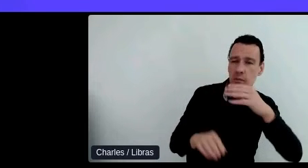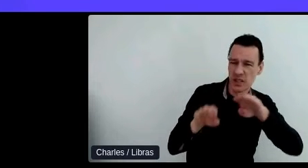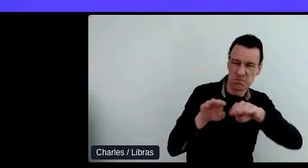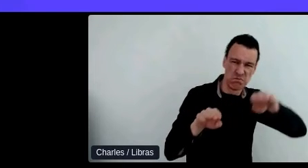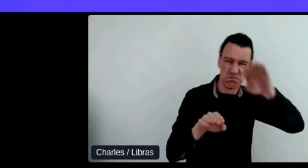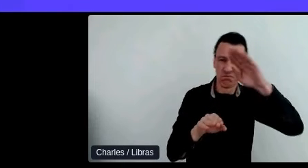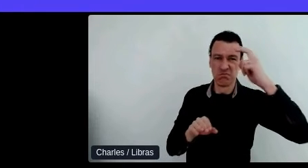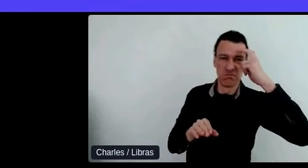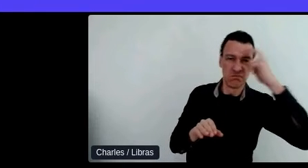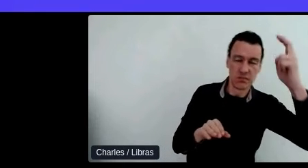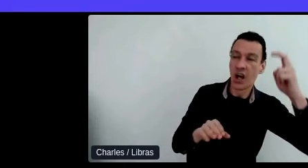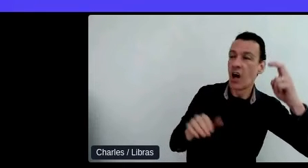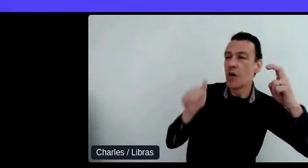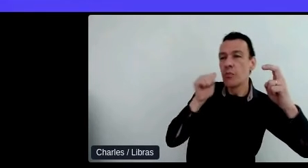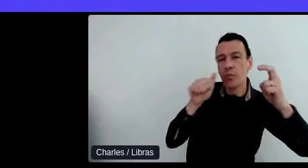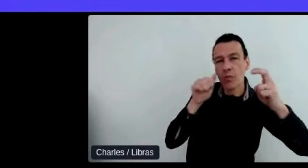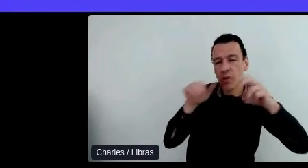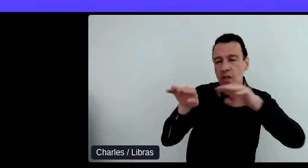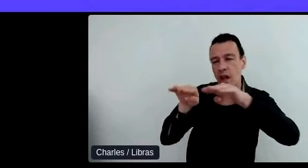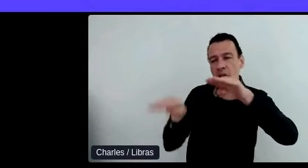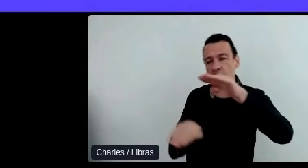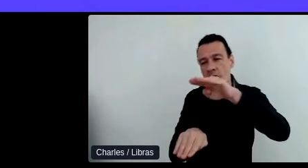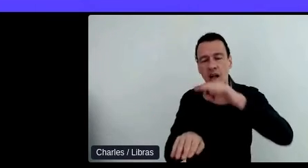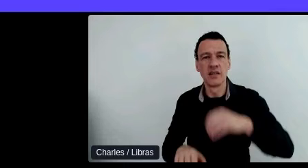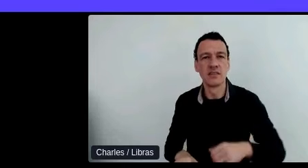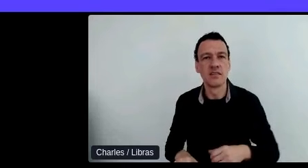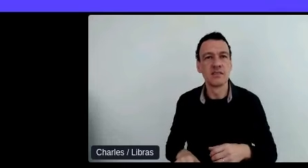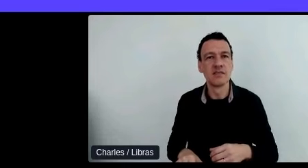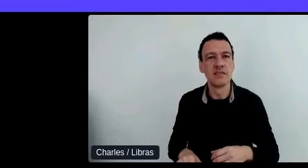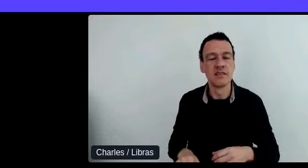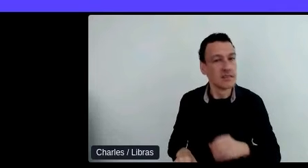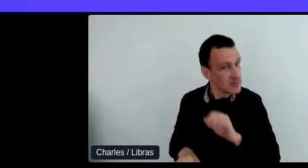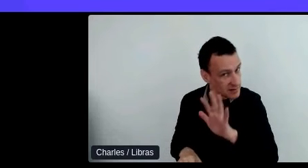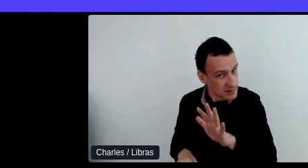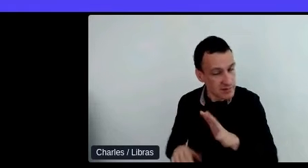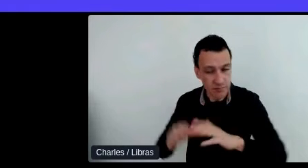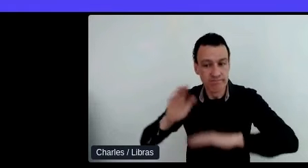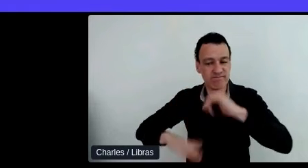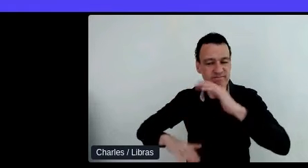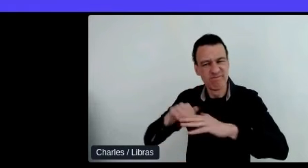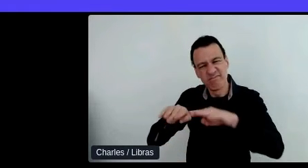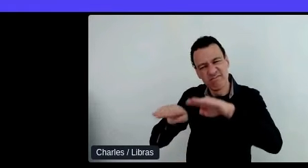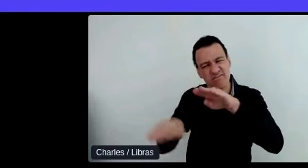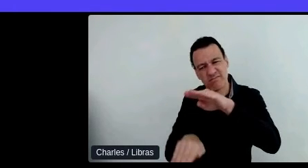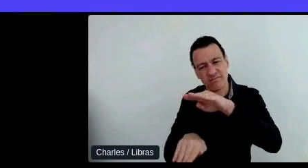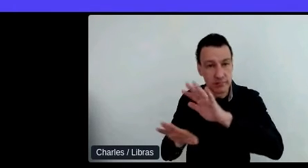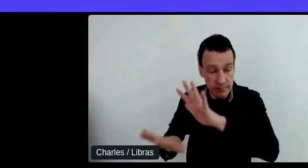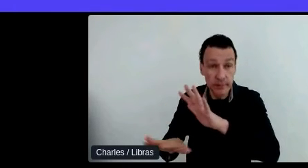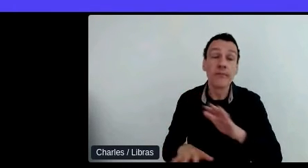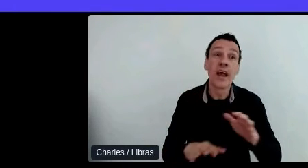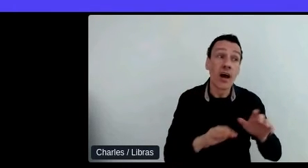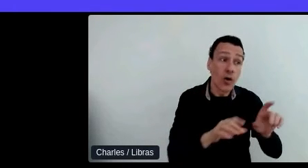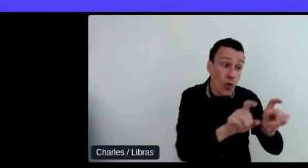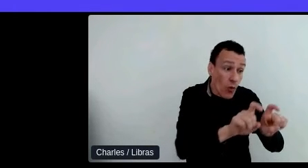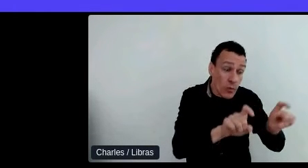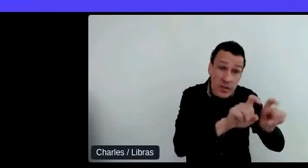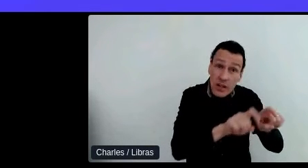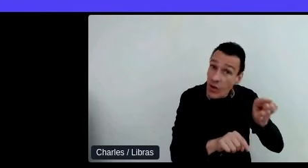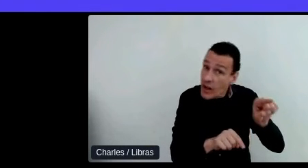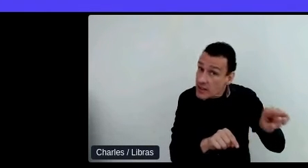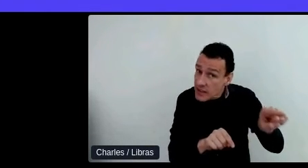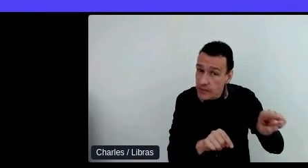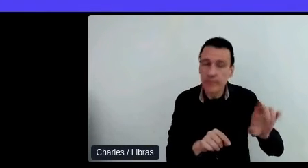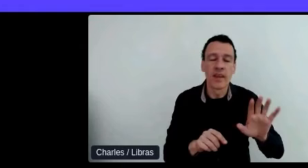de que, quando havia a palavra mulher no currículo, ela desqualificava, ela dava pontos negativos